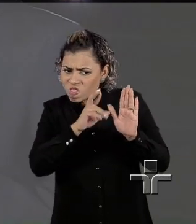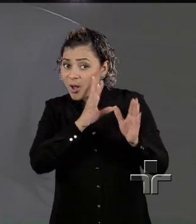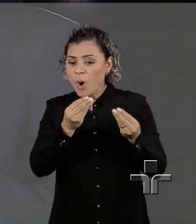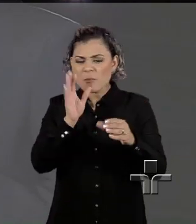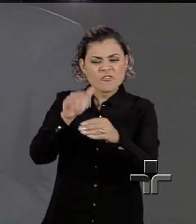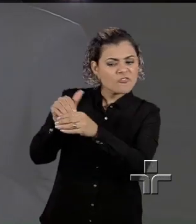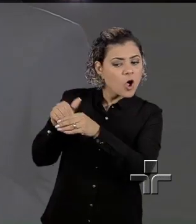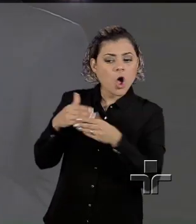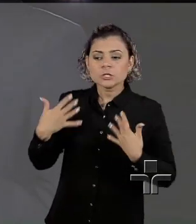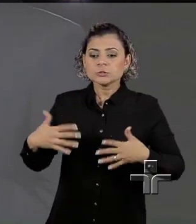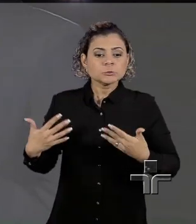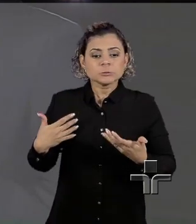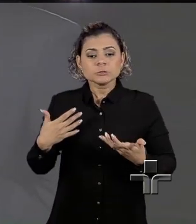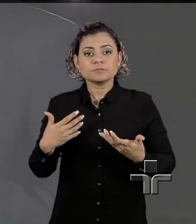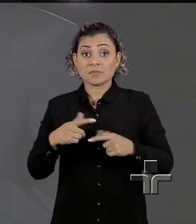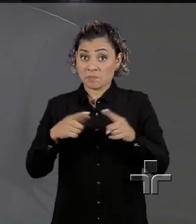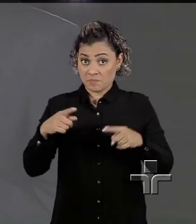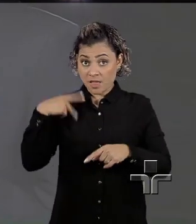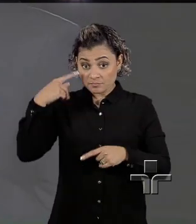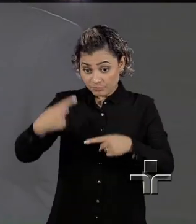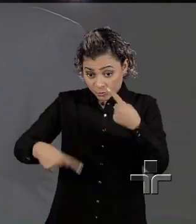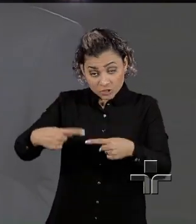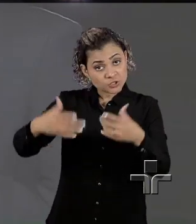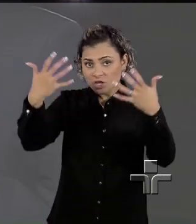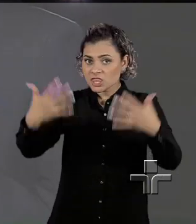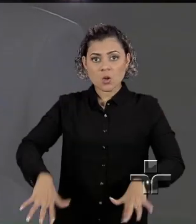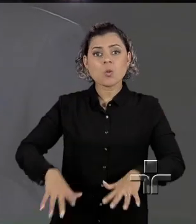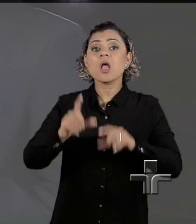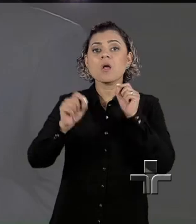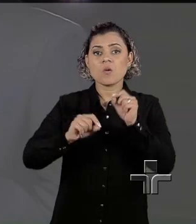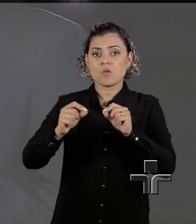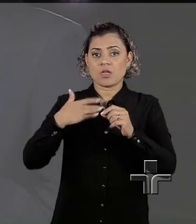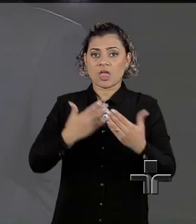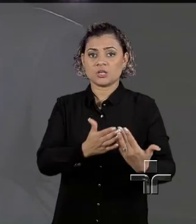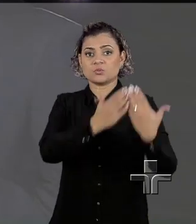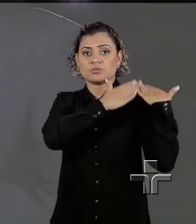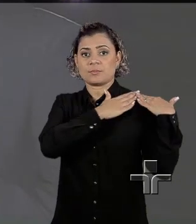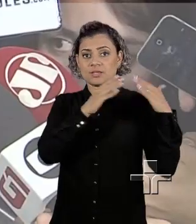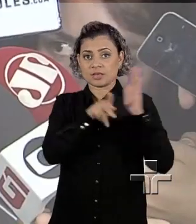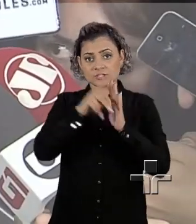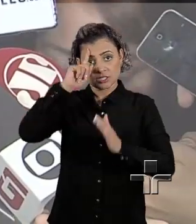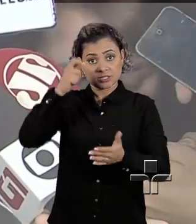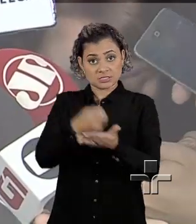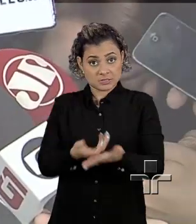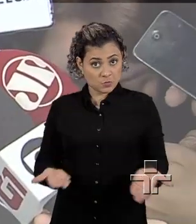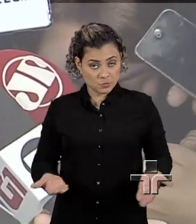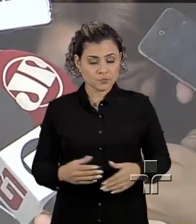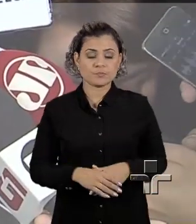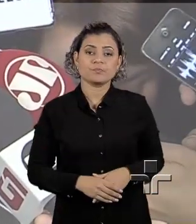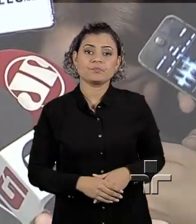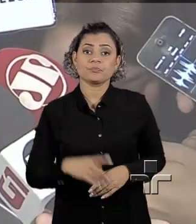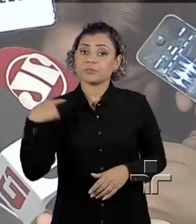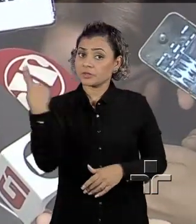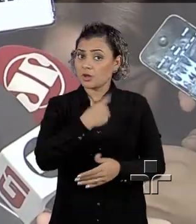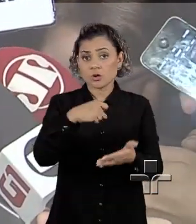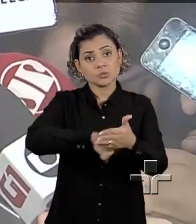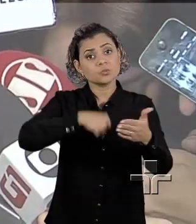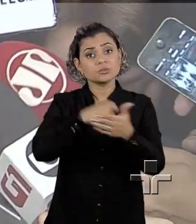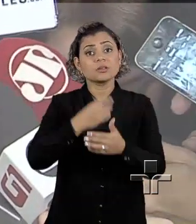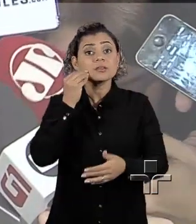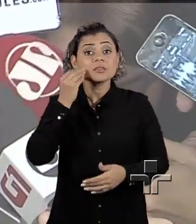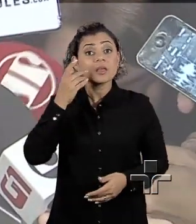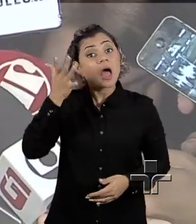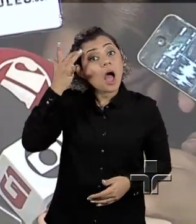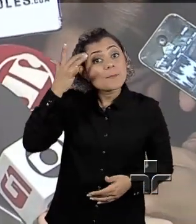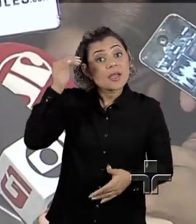os parlamentares não querem arcar sozinhos com o ônus político das decisões. Nós estamos lutando para conseguir quórum amanhã